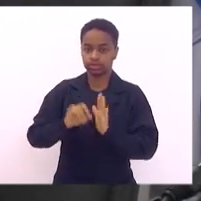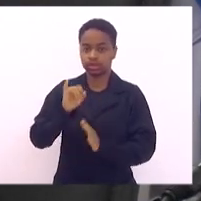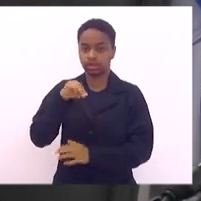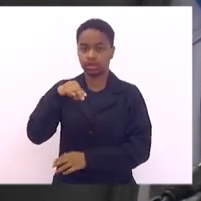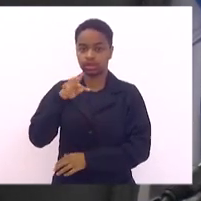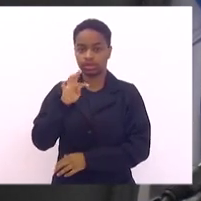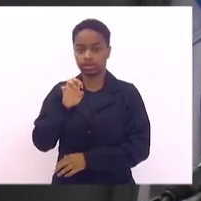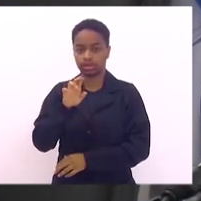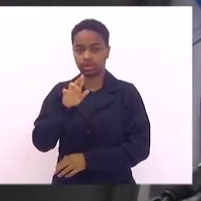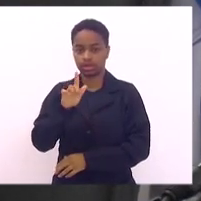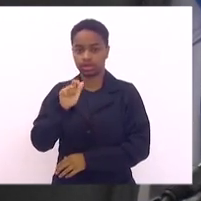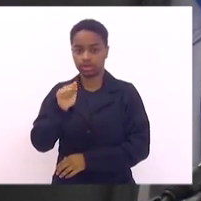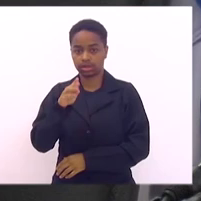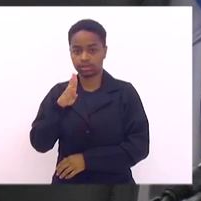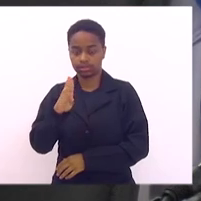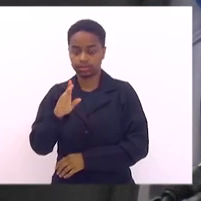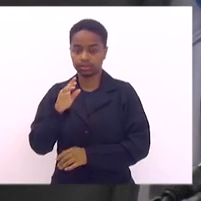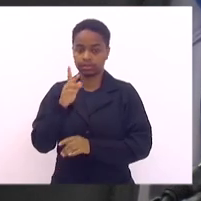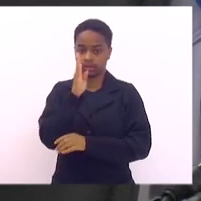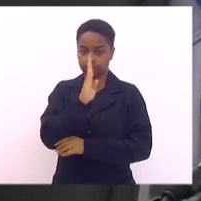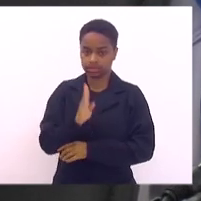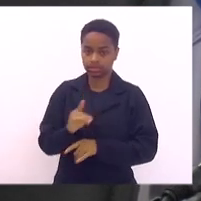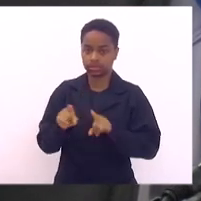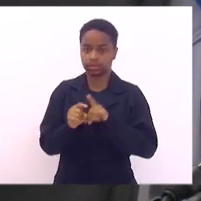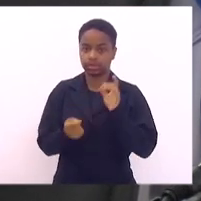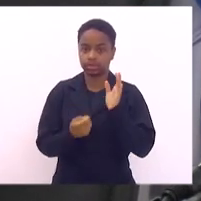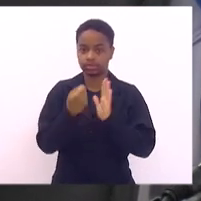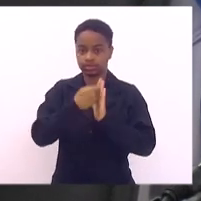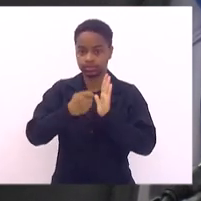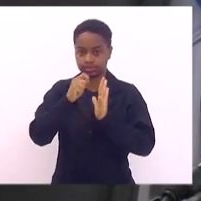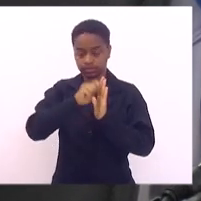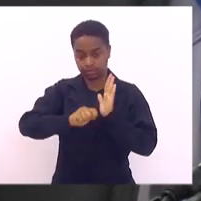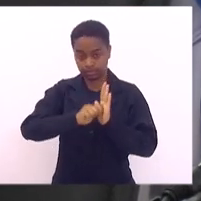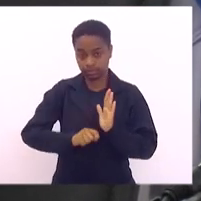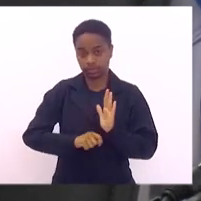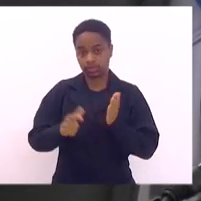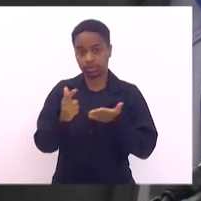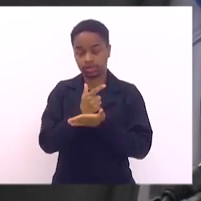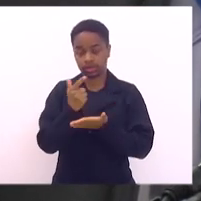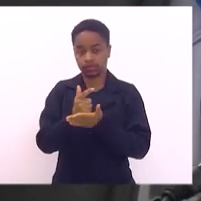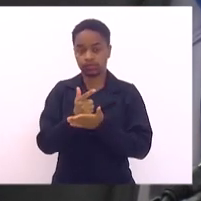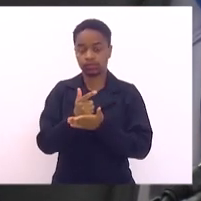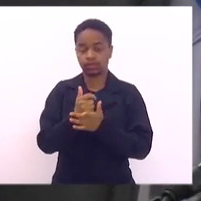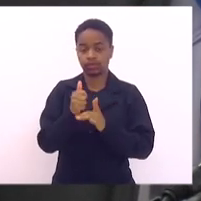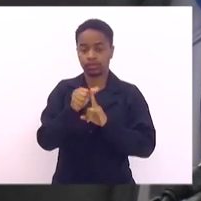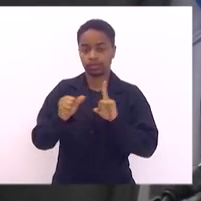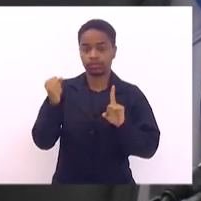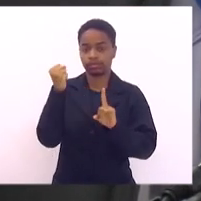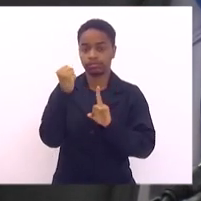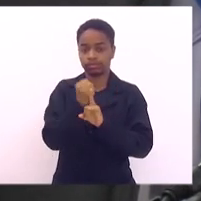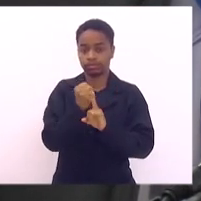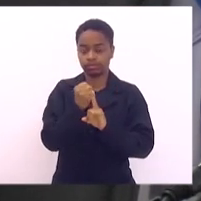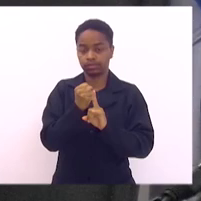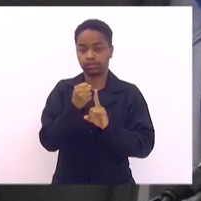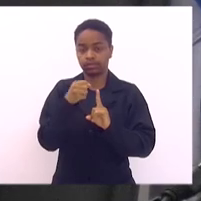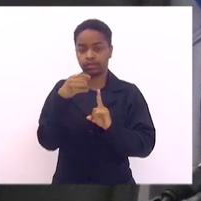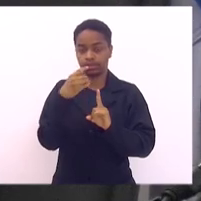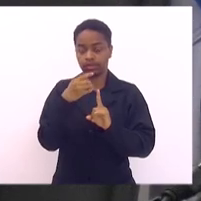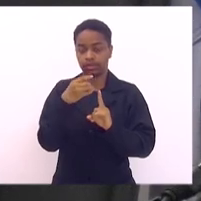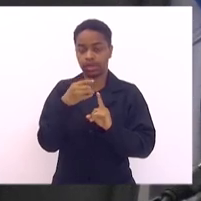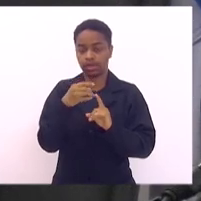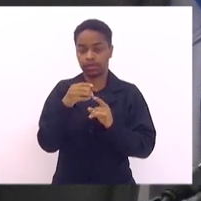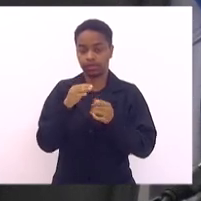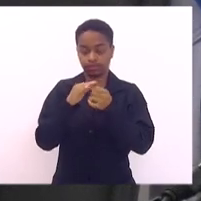do livro Misoginia na Internet, Uma Década de Disputas por Direitos. E agradecendo desde já